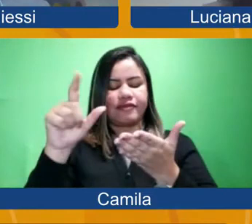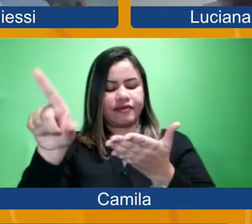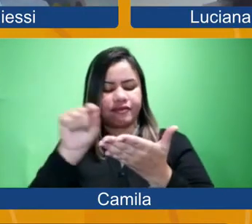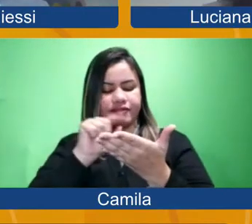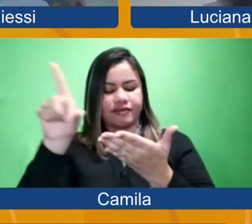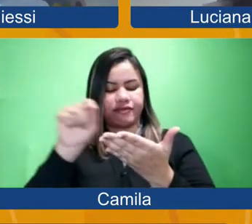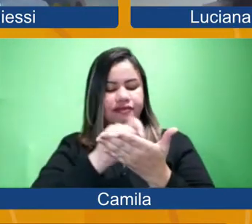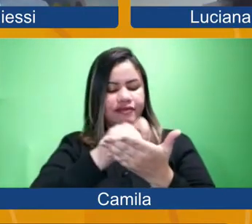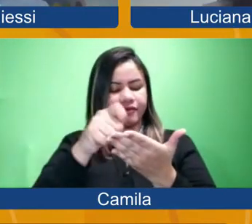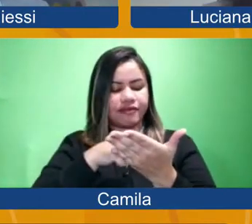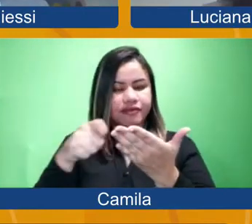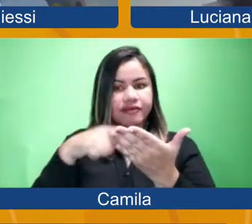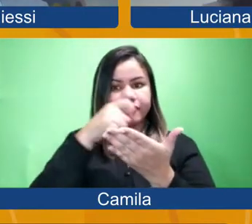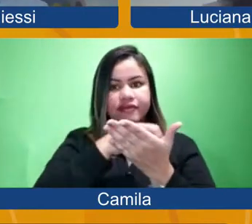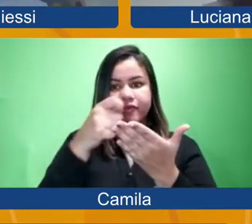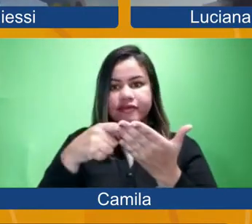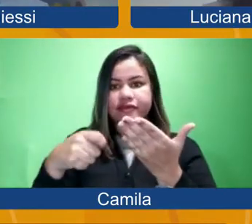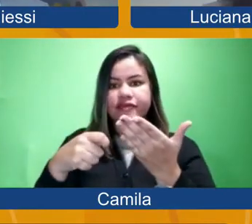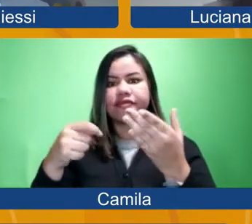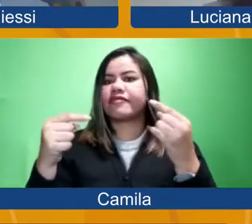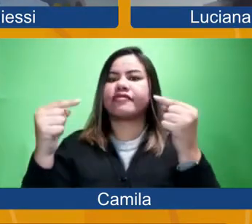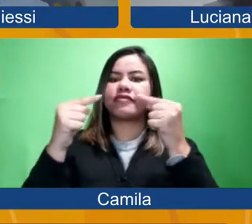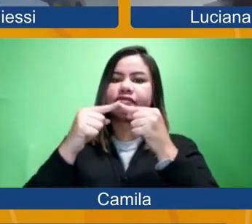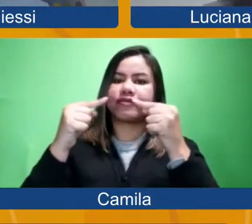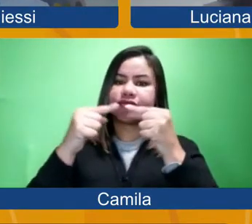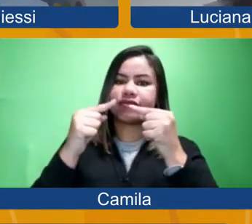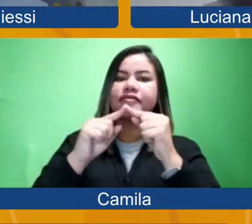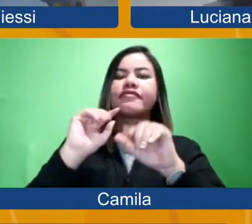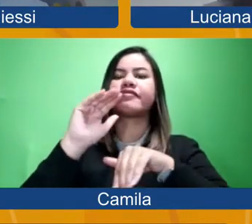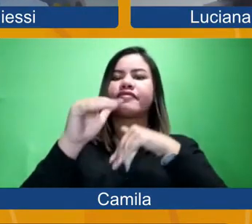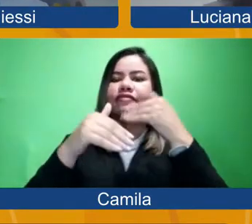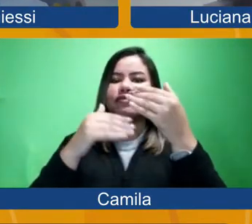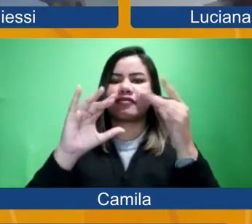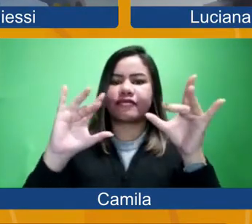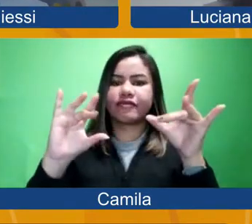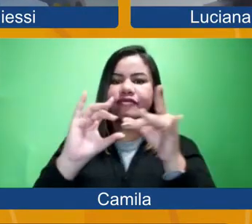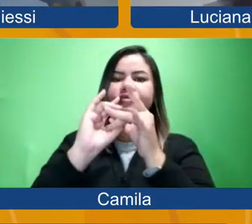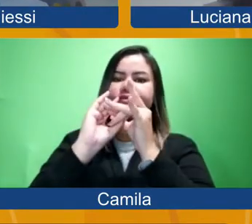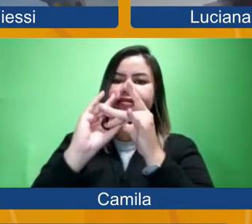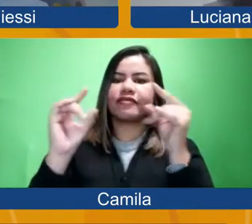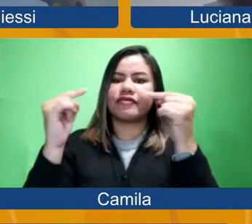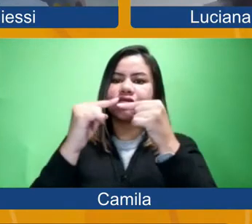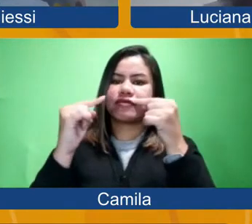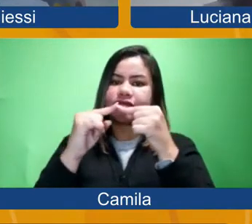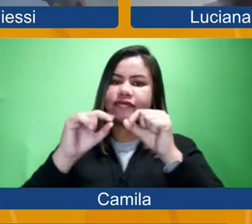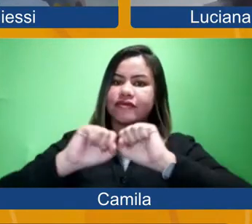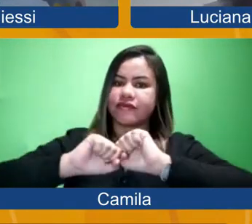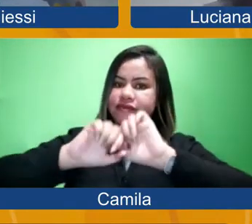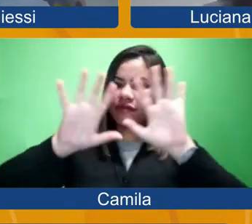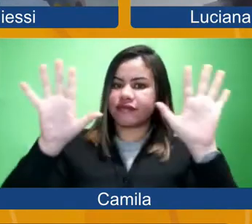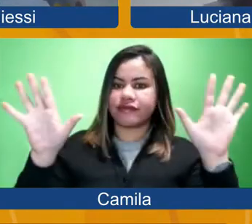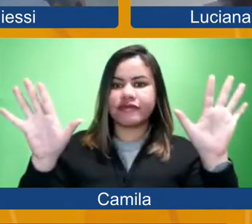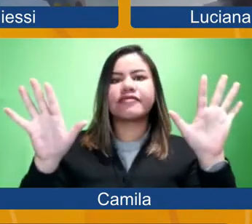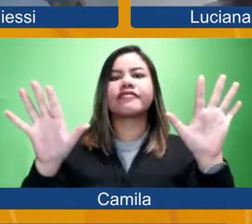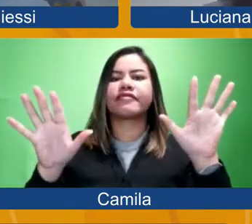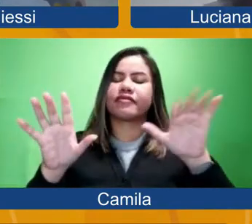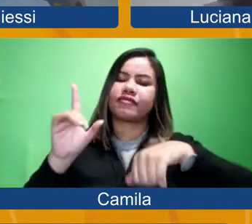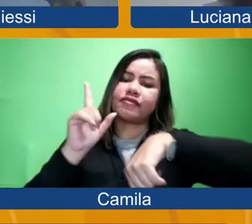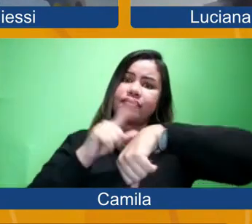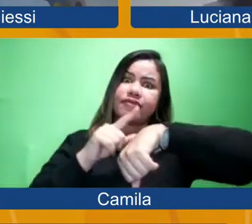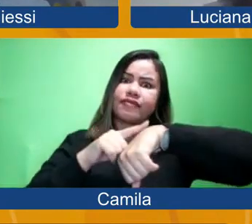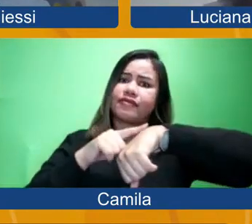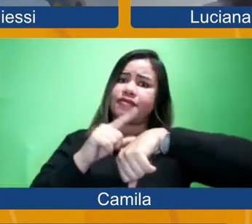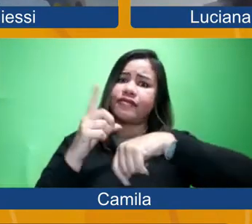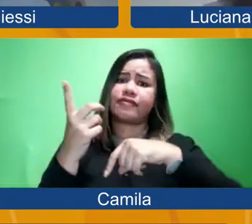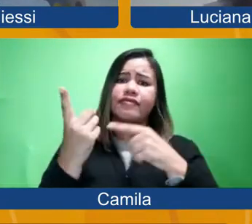sendo colocadas ao longo das palestras, vou tentar agrupá-las em blocos mais amplos, né, porque nós não teremos tanto tempo assim de debate, e